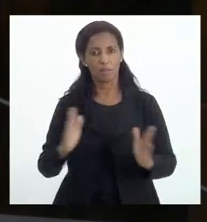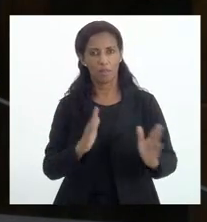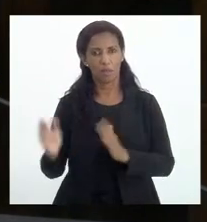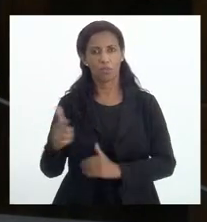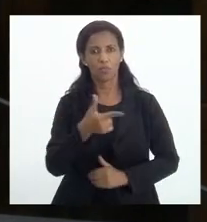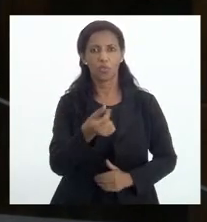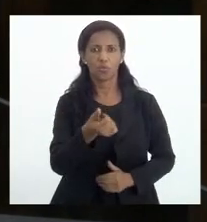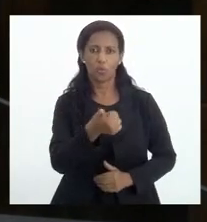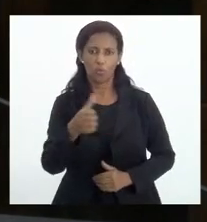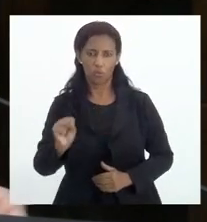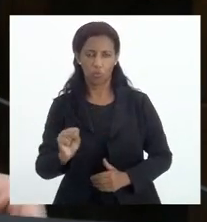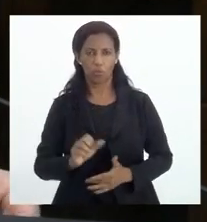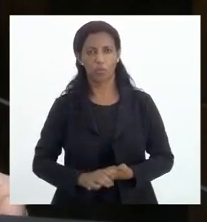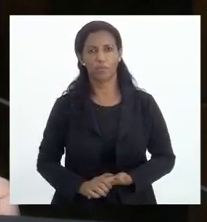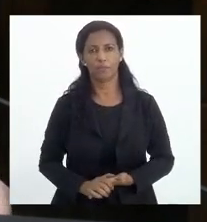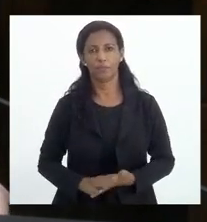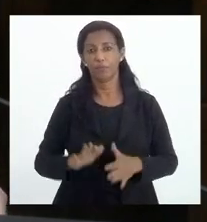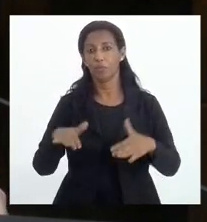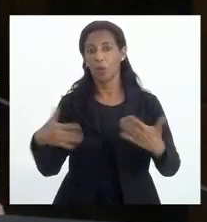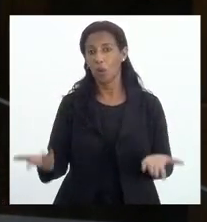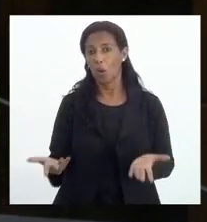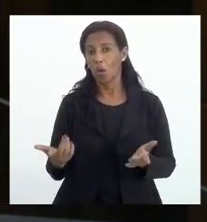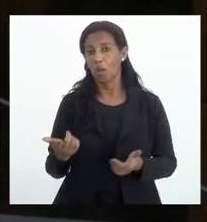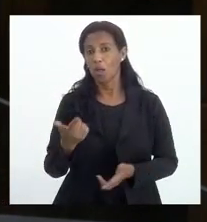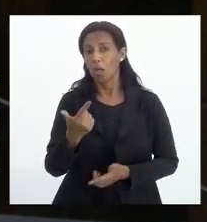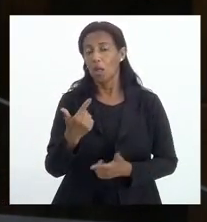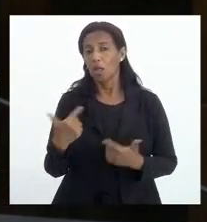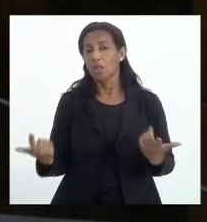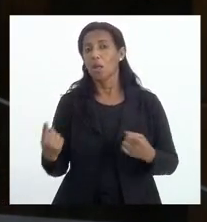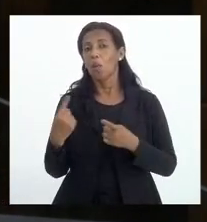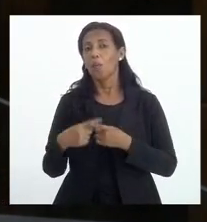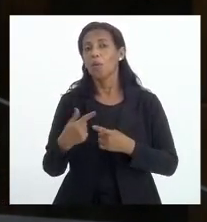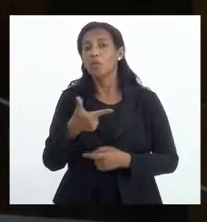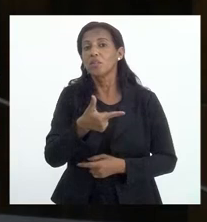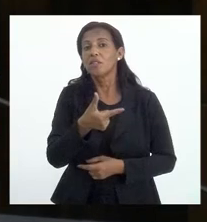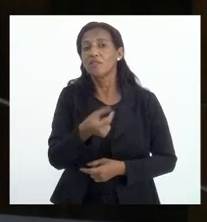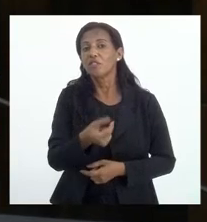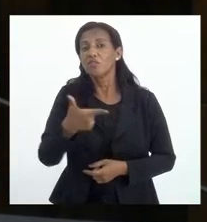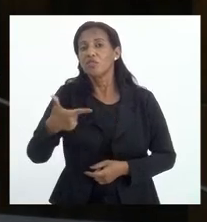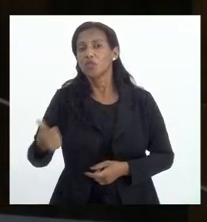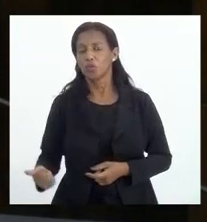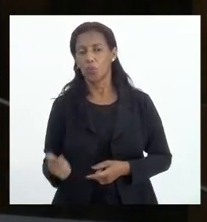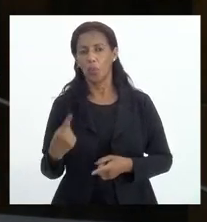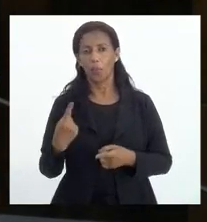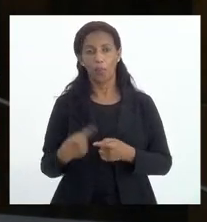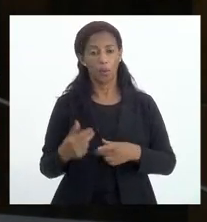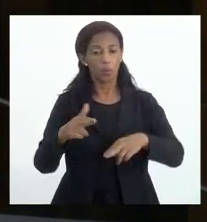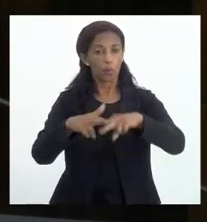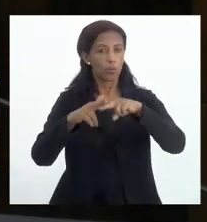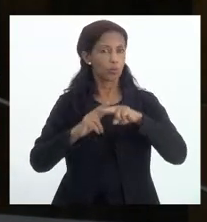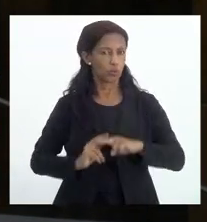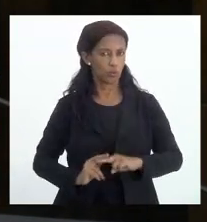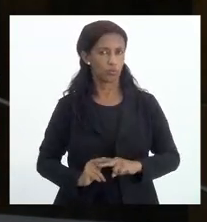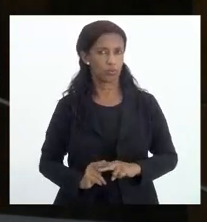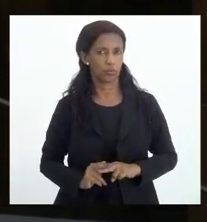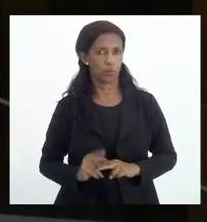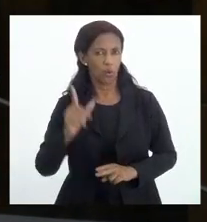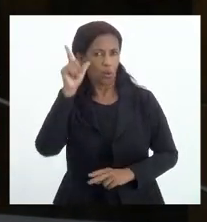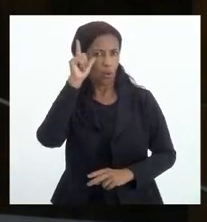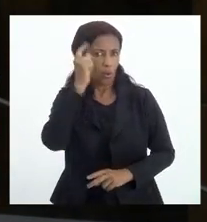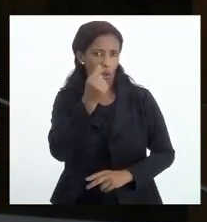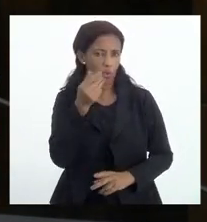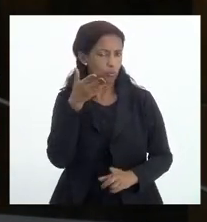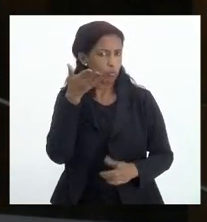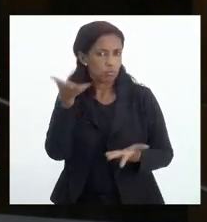2018. Ora, então, por que não ser 2021? Por um motivo lógico e